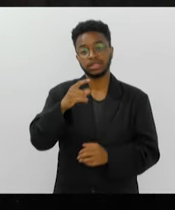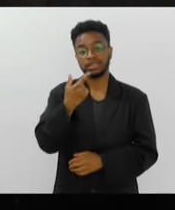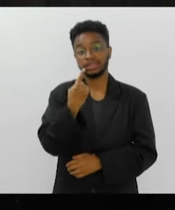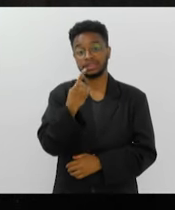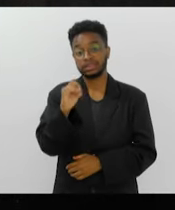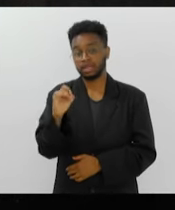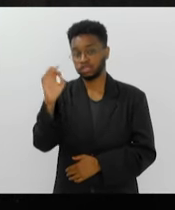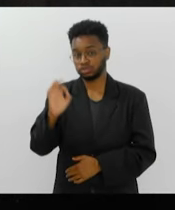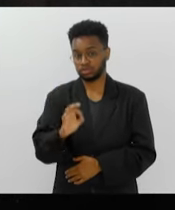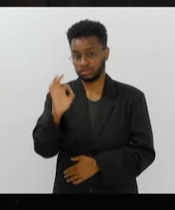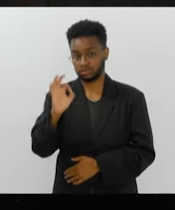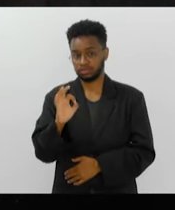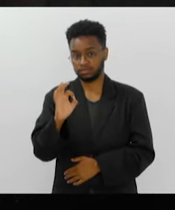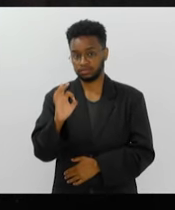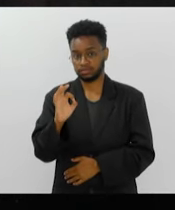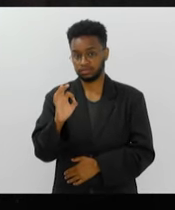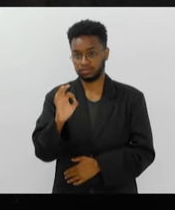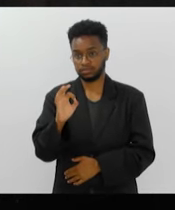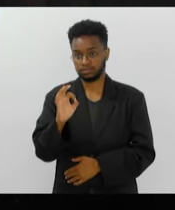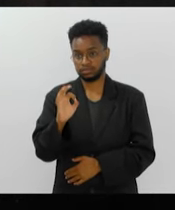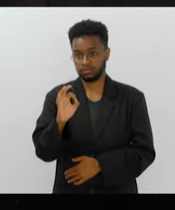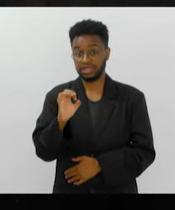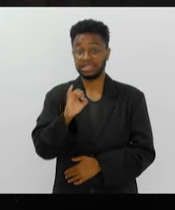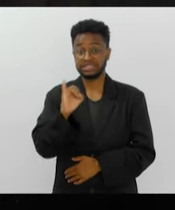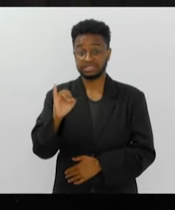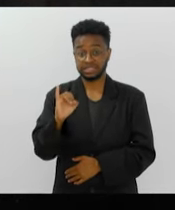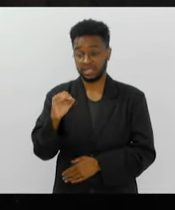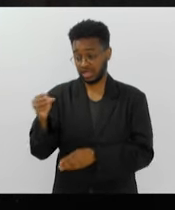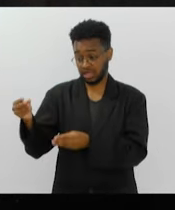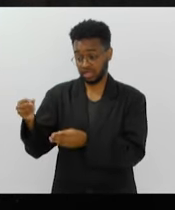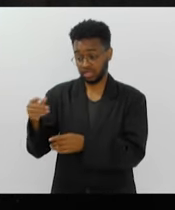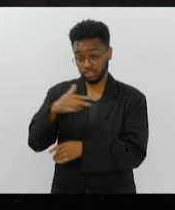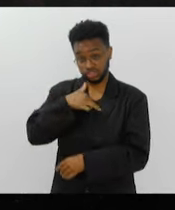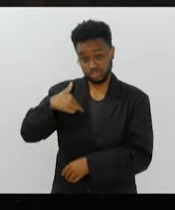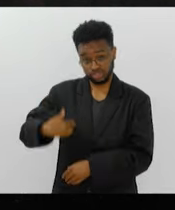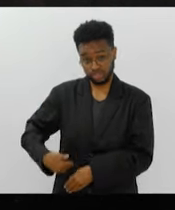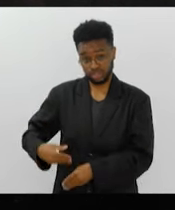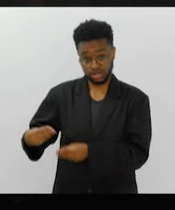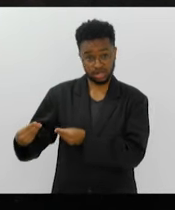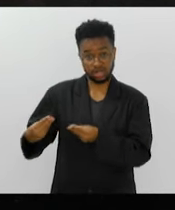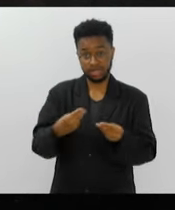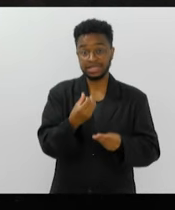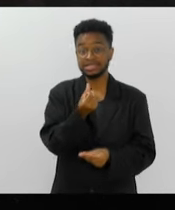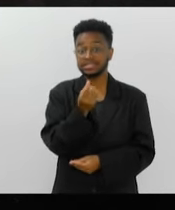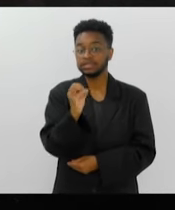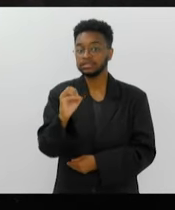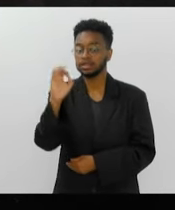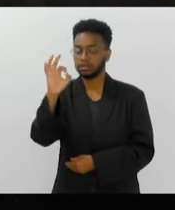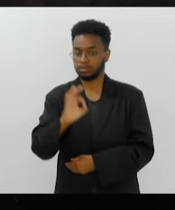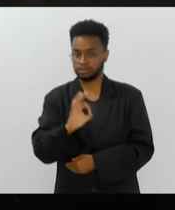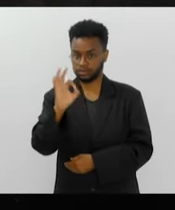percentuais e os que vierem da China em 60 pontos